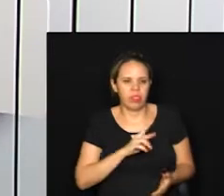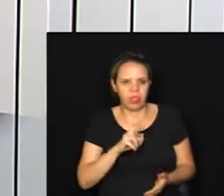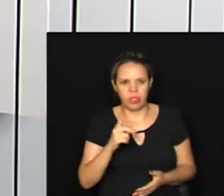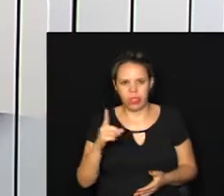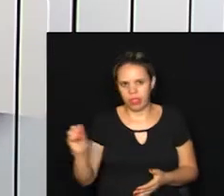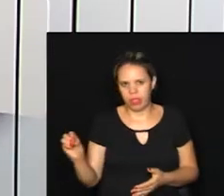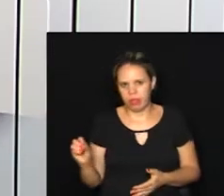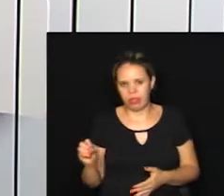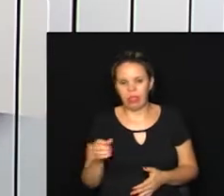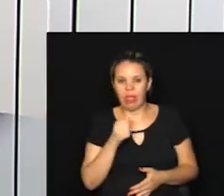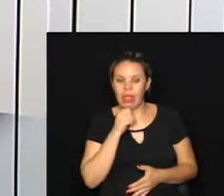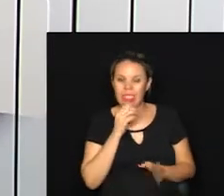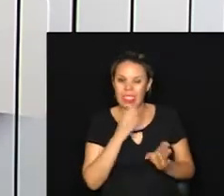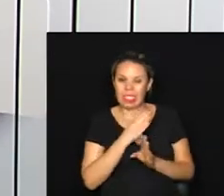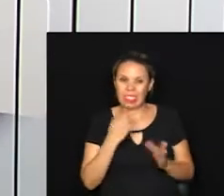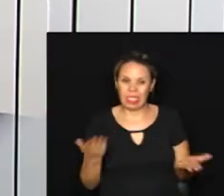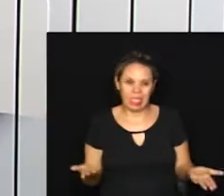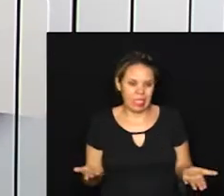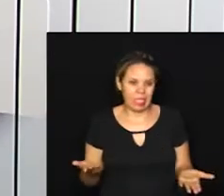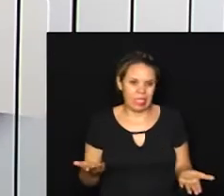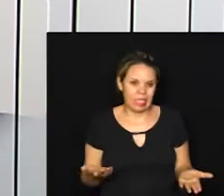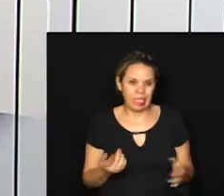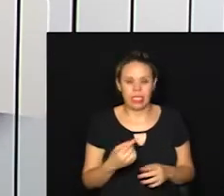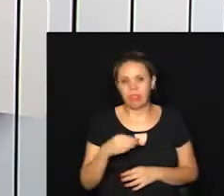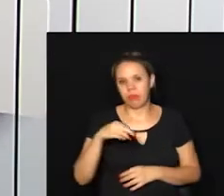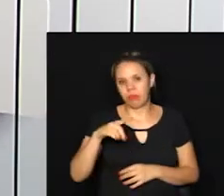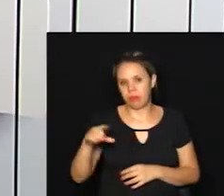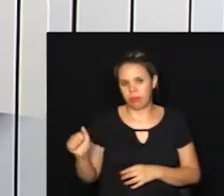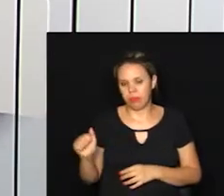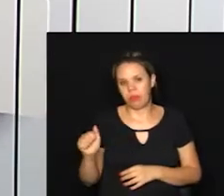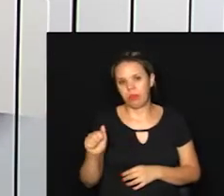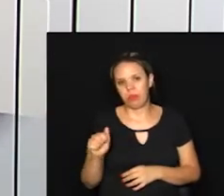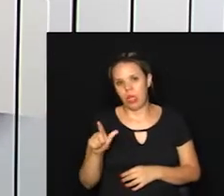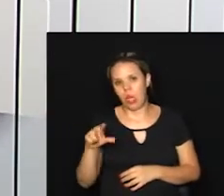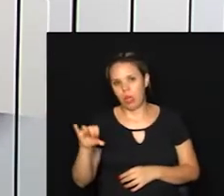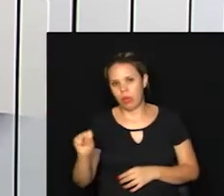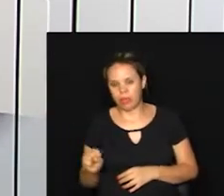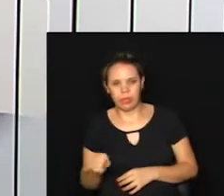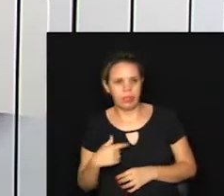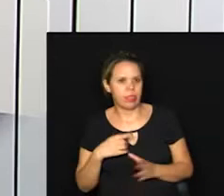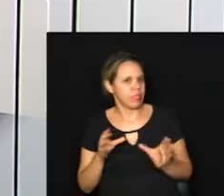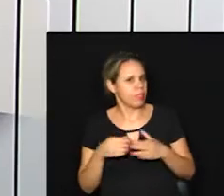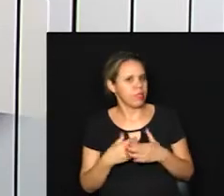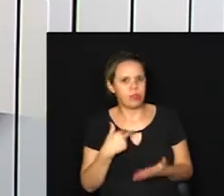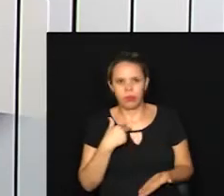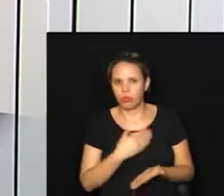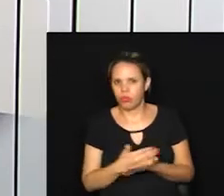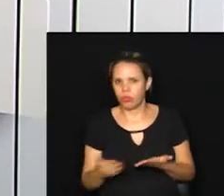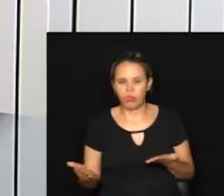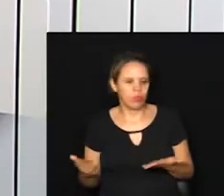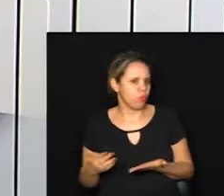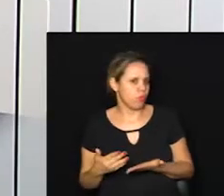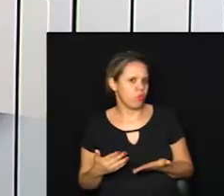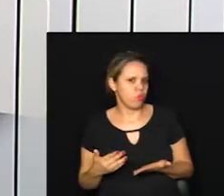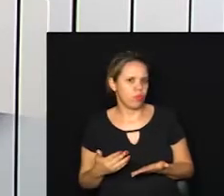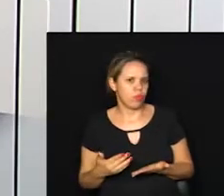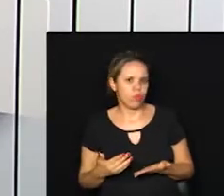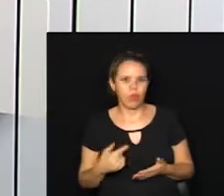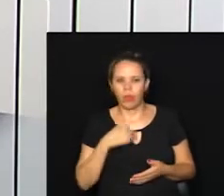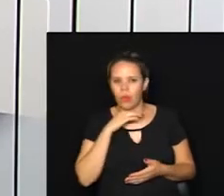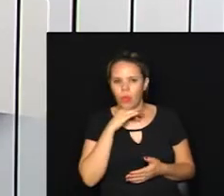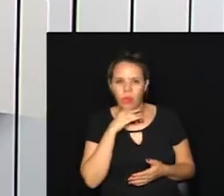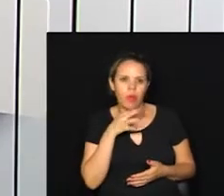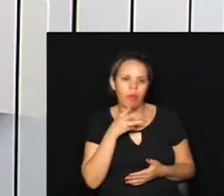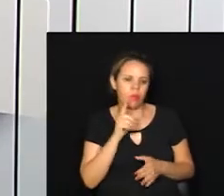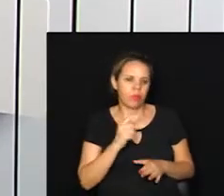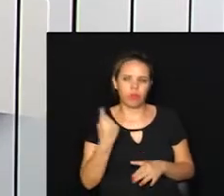Catalá balançando. Então, o meia Lucas Crispim lembra que a equipe não pode começar a partida de forma morosa,